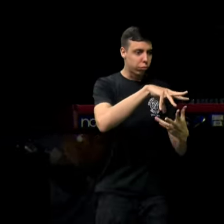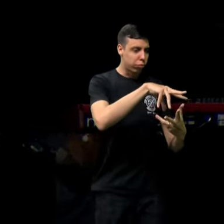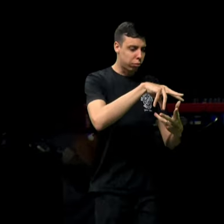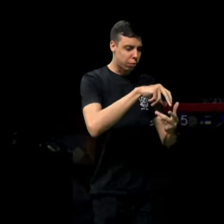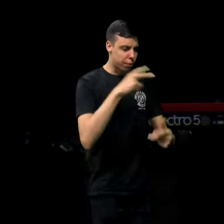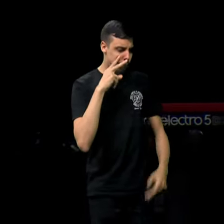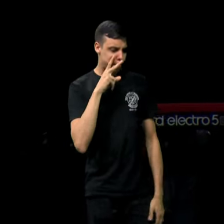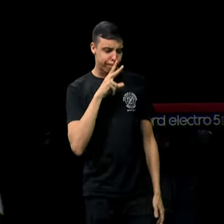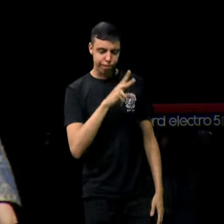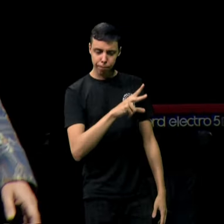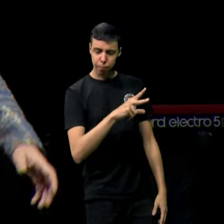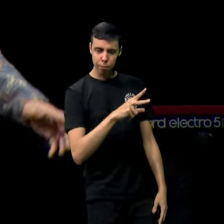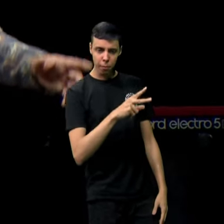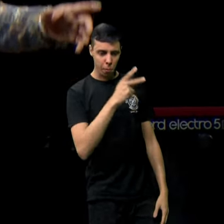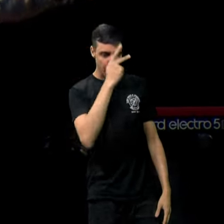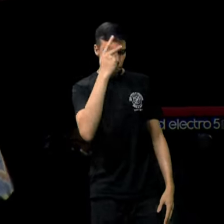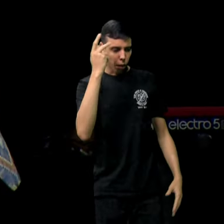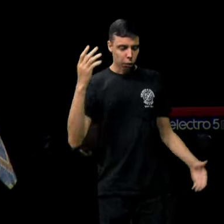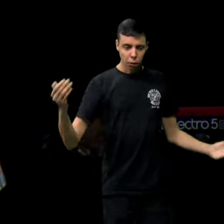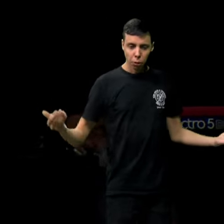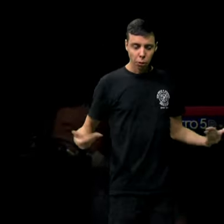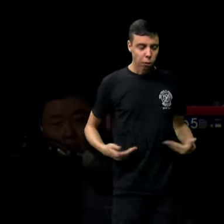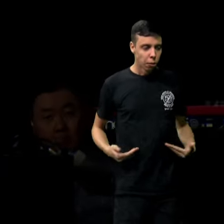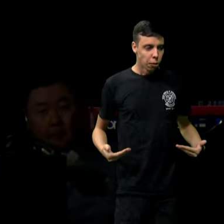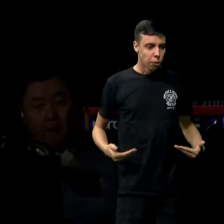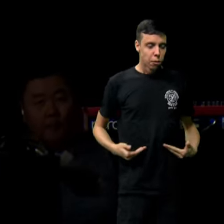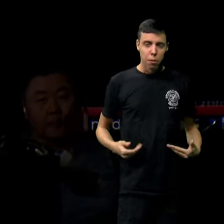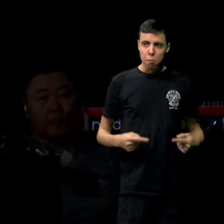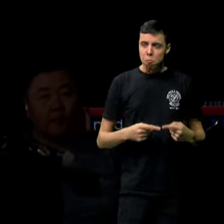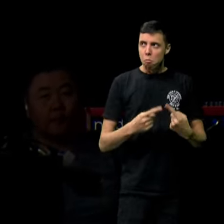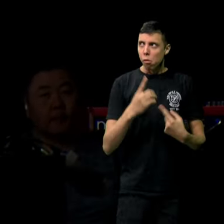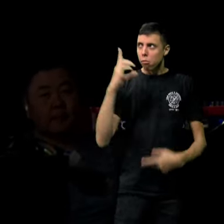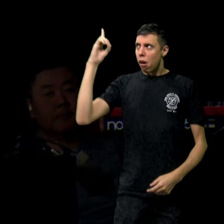faminto, ele vem.